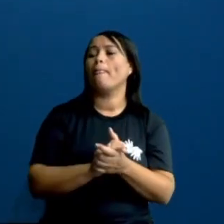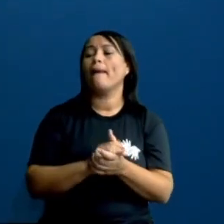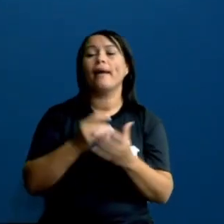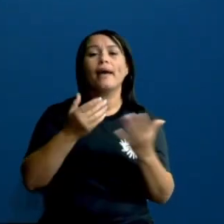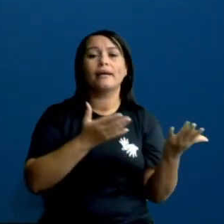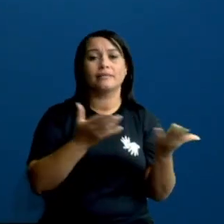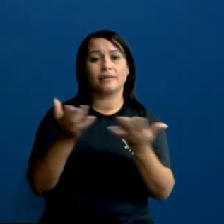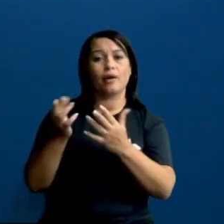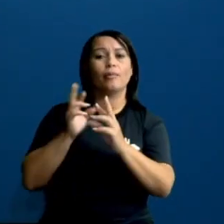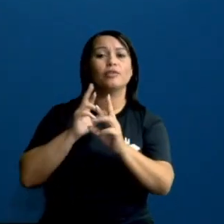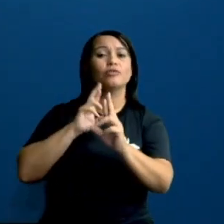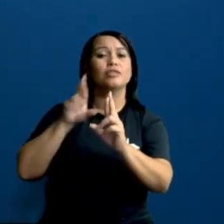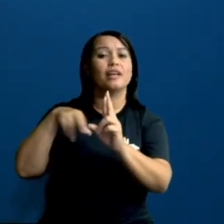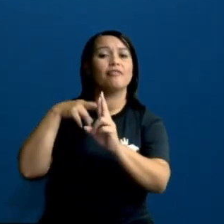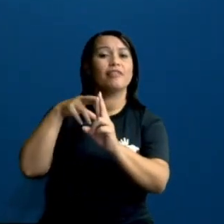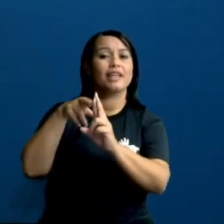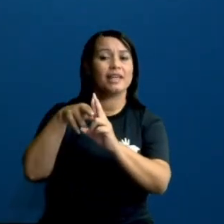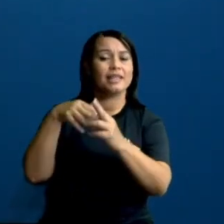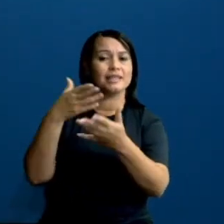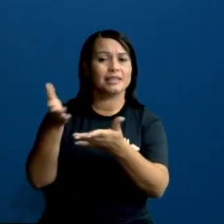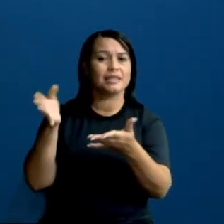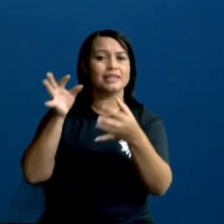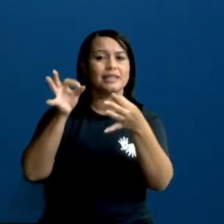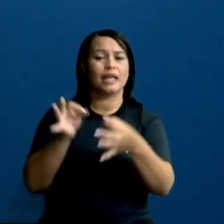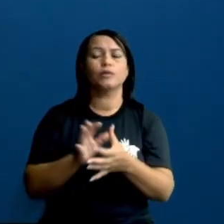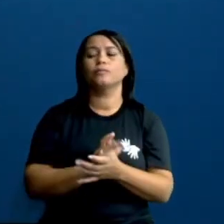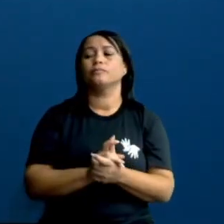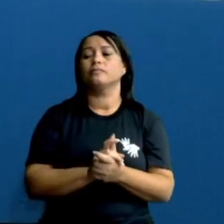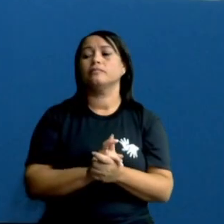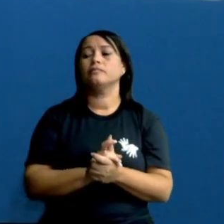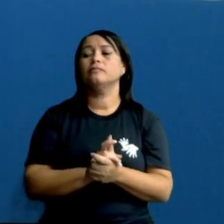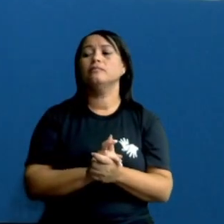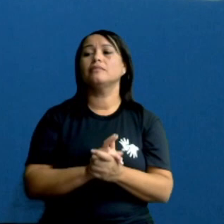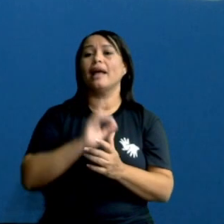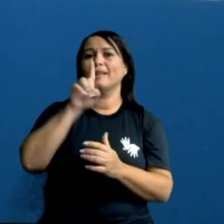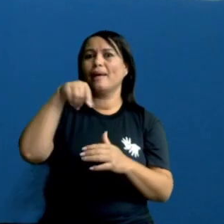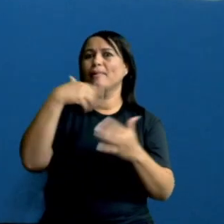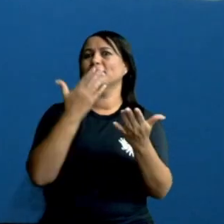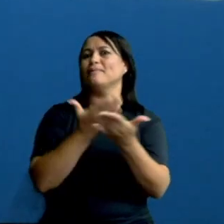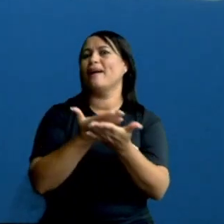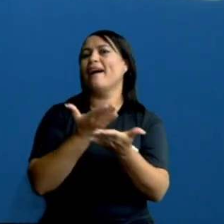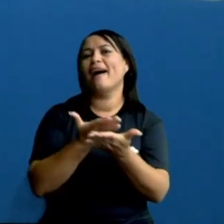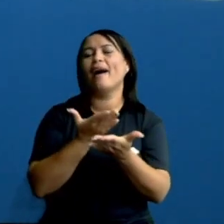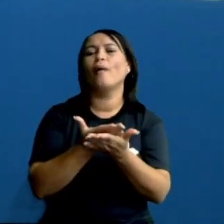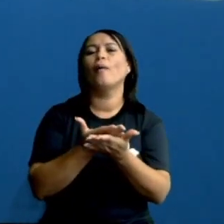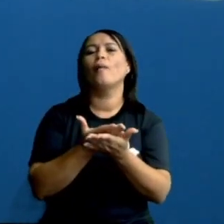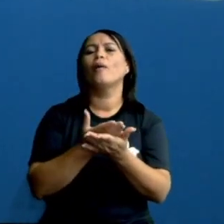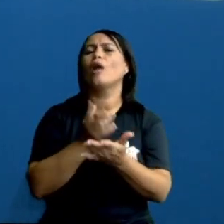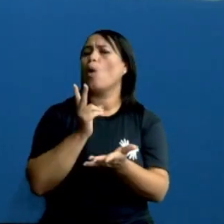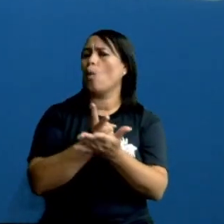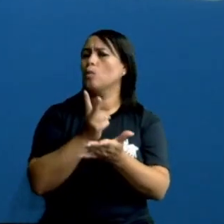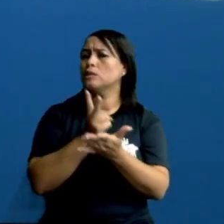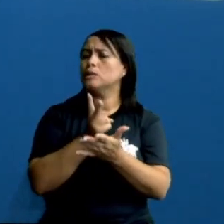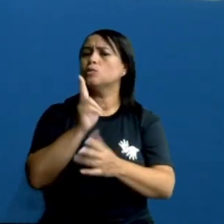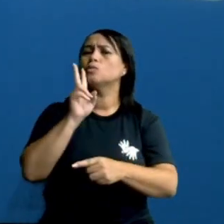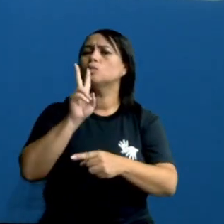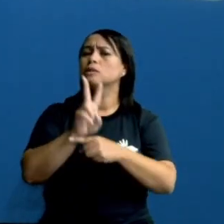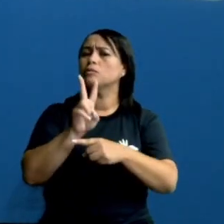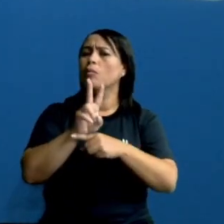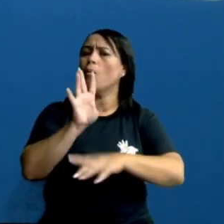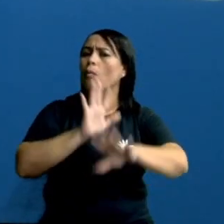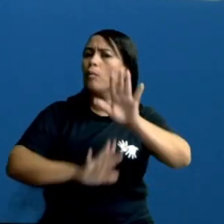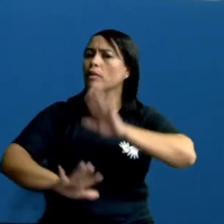Aqui estão as nossas referências, certo? Até a próxima aula. Continue se